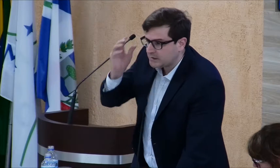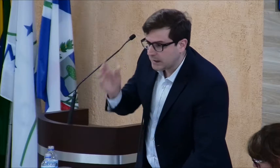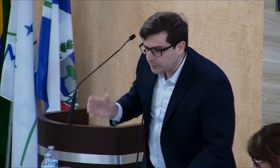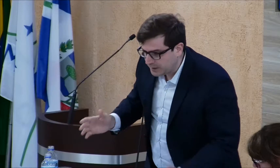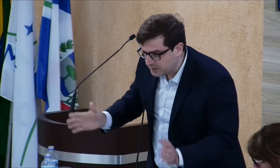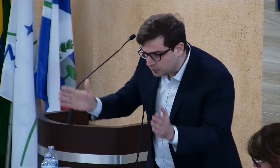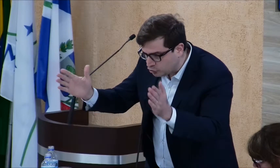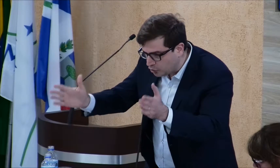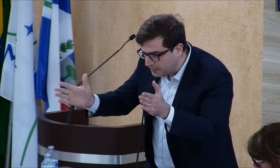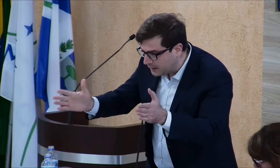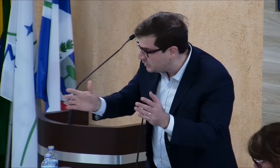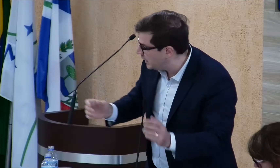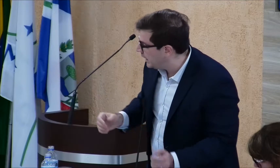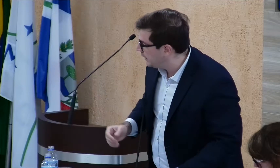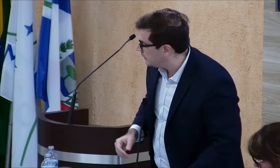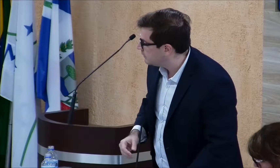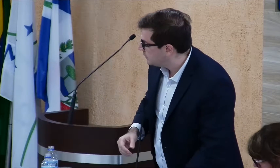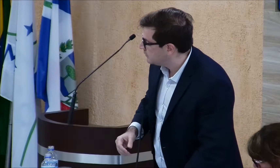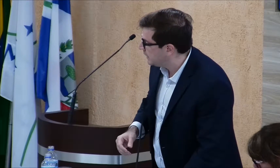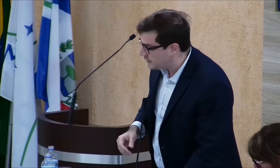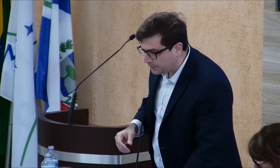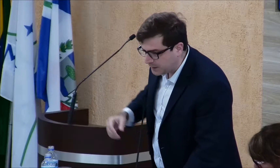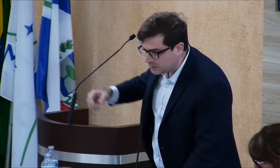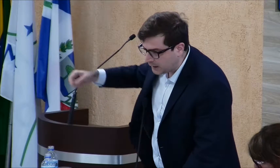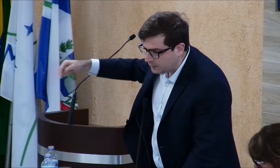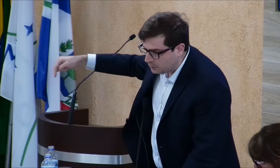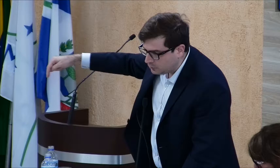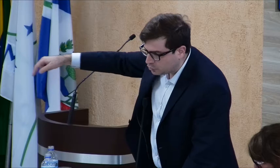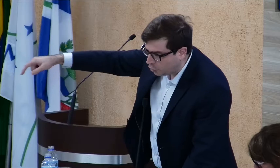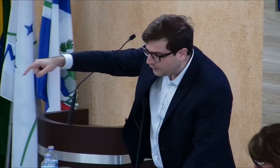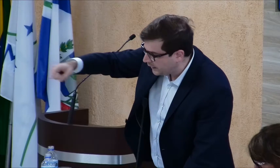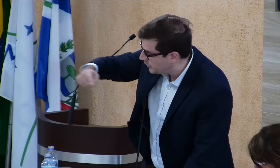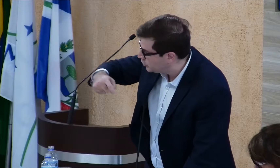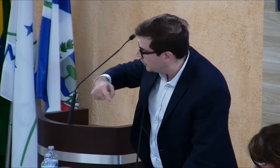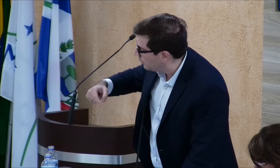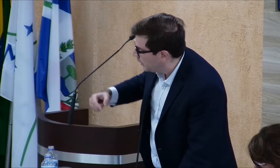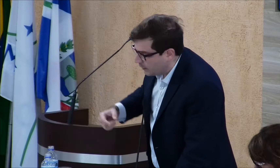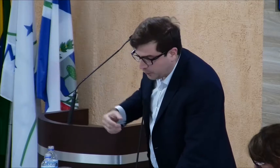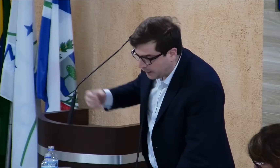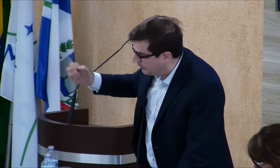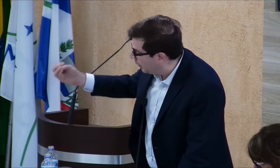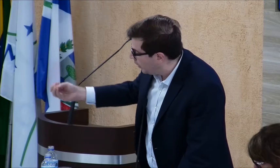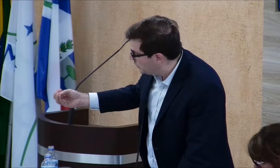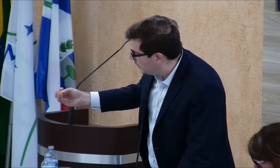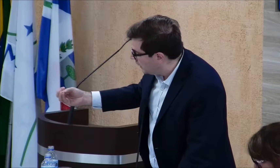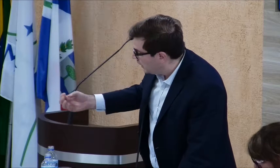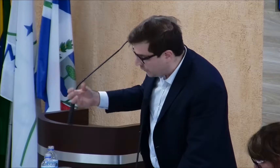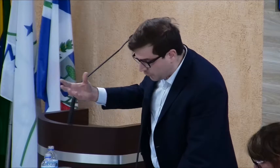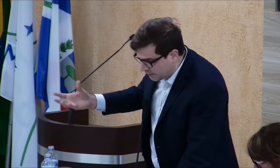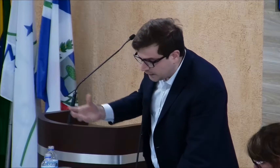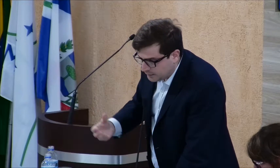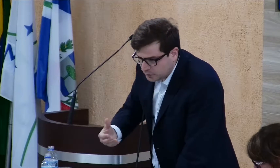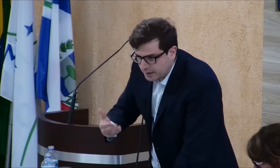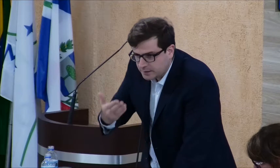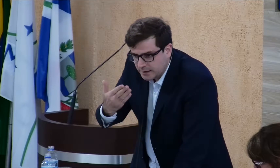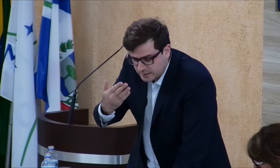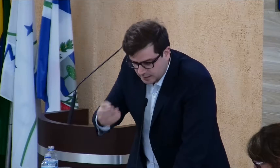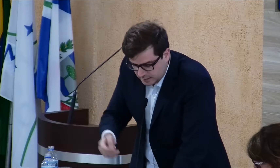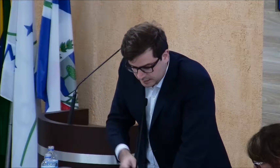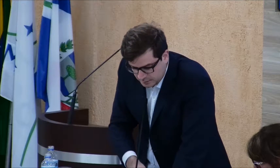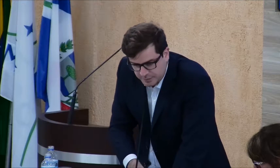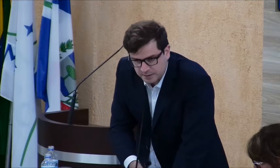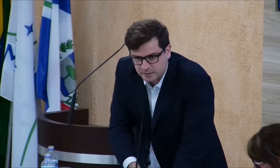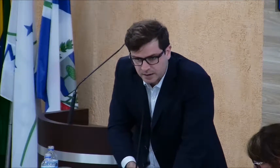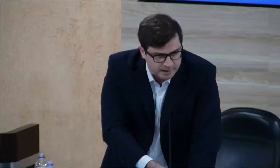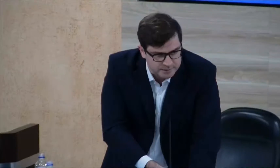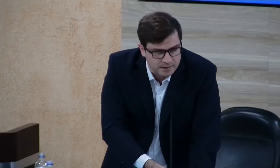planejamento da cidade pensando somente na área. Tem que se pensar em toda a região, porque pode influenciar. Tenho certeza que as